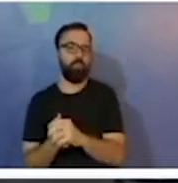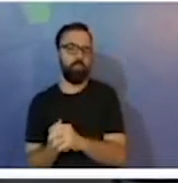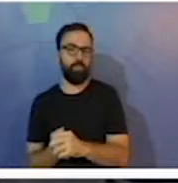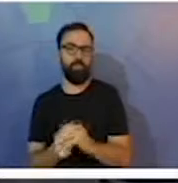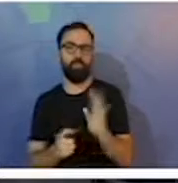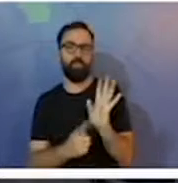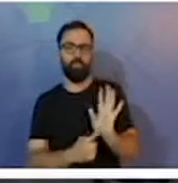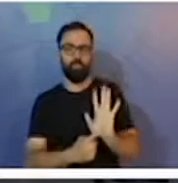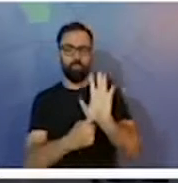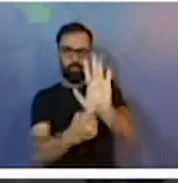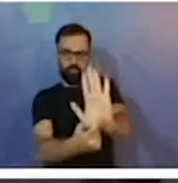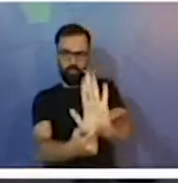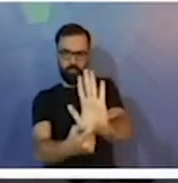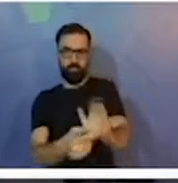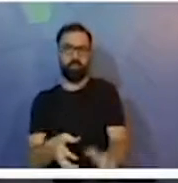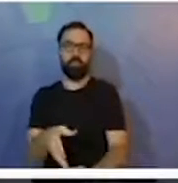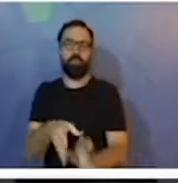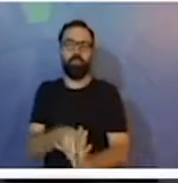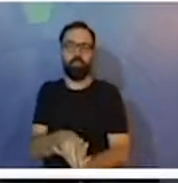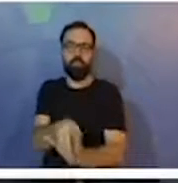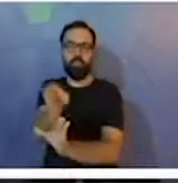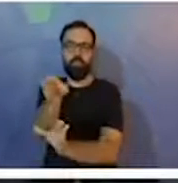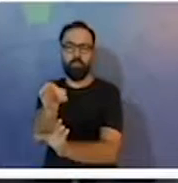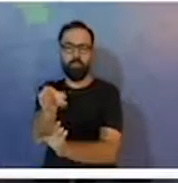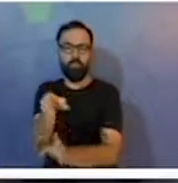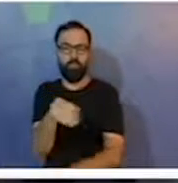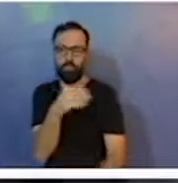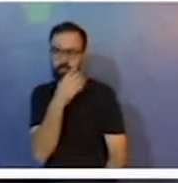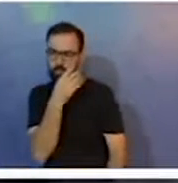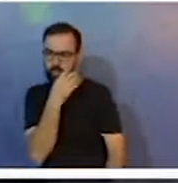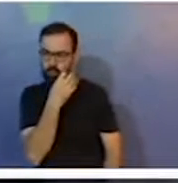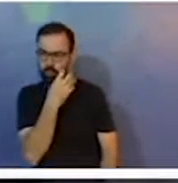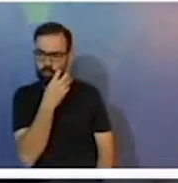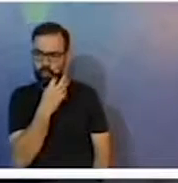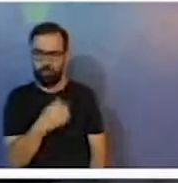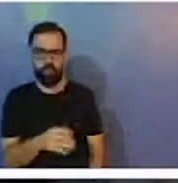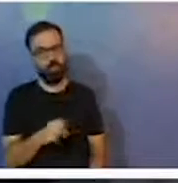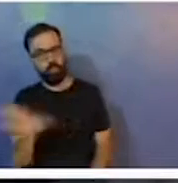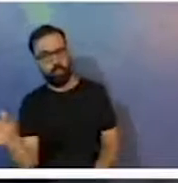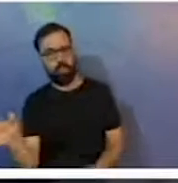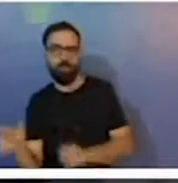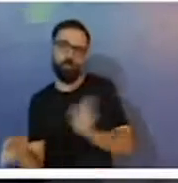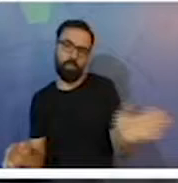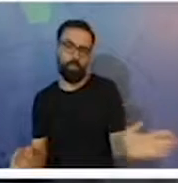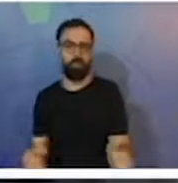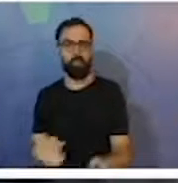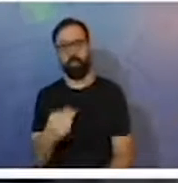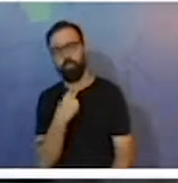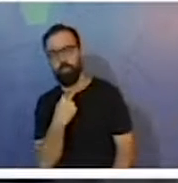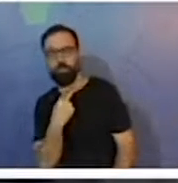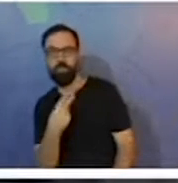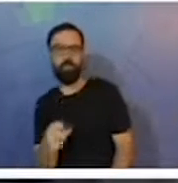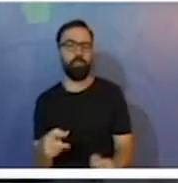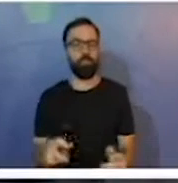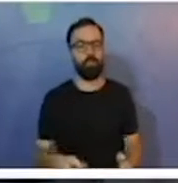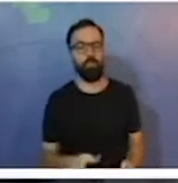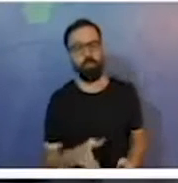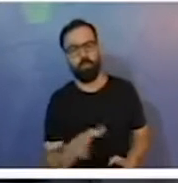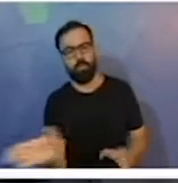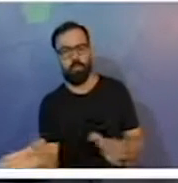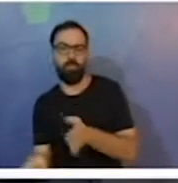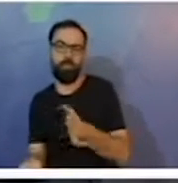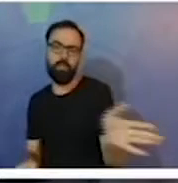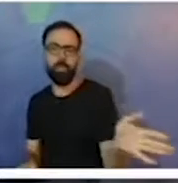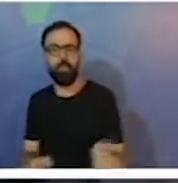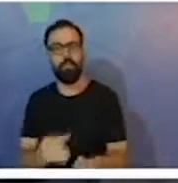eles nos passam instruções não é ascende aonde eu devo seguir por onde eu não posso seguir aonde eu devo virar